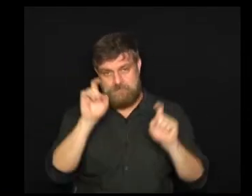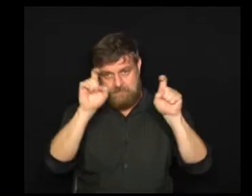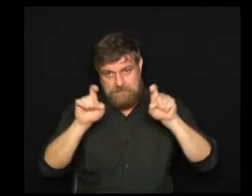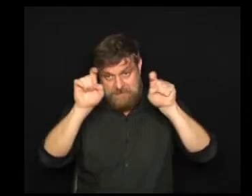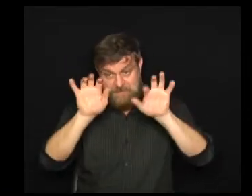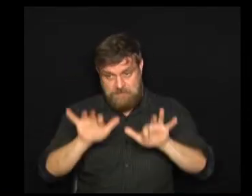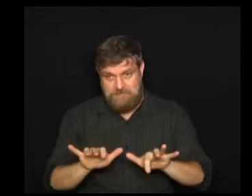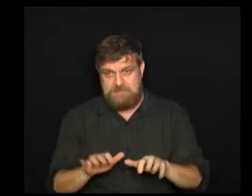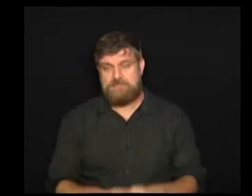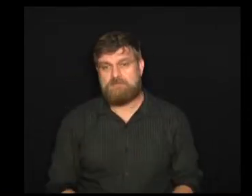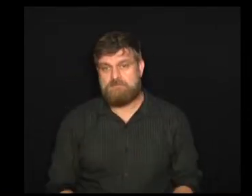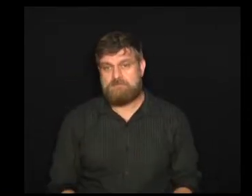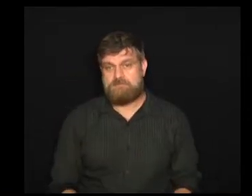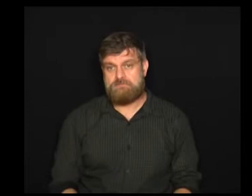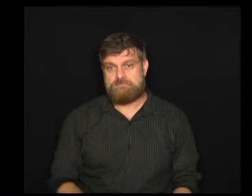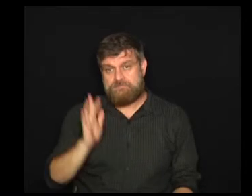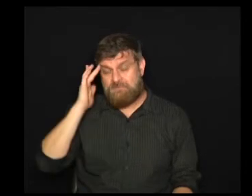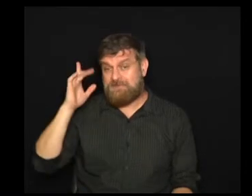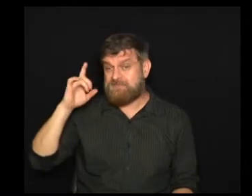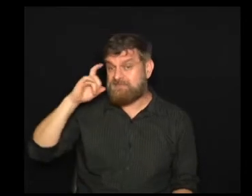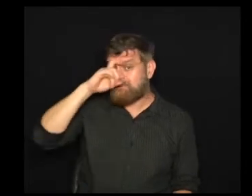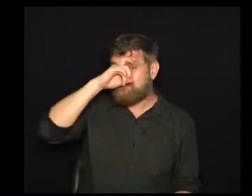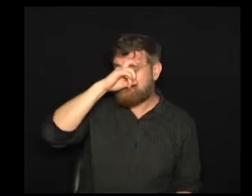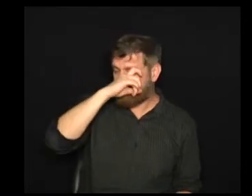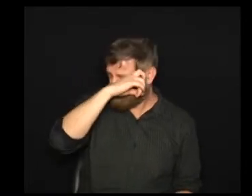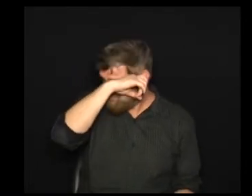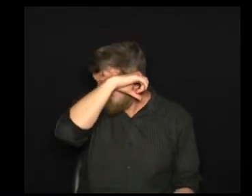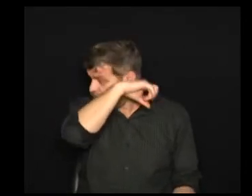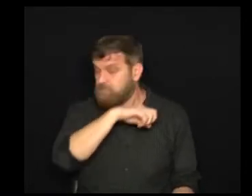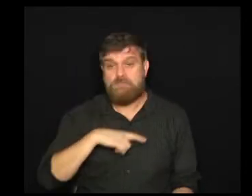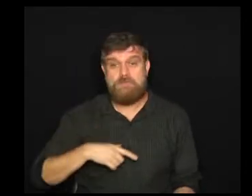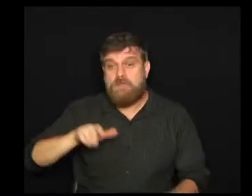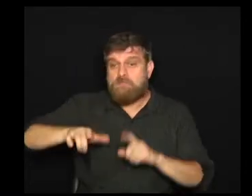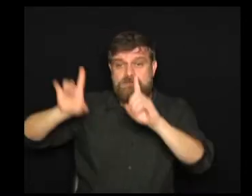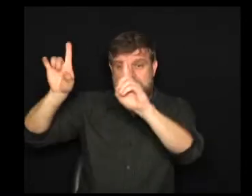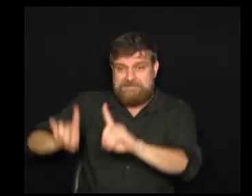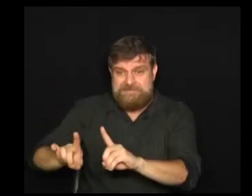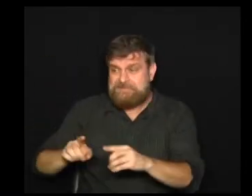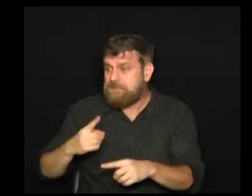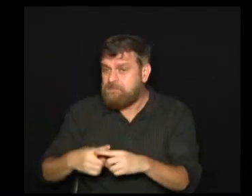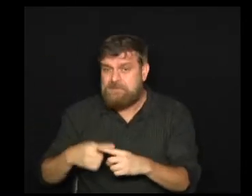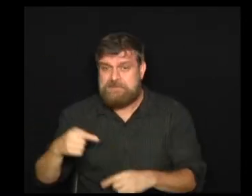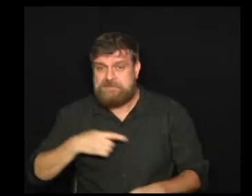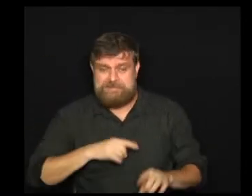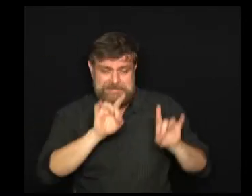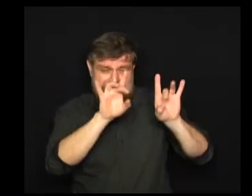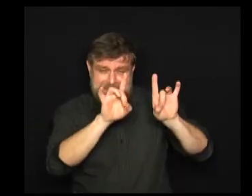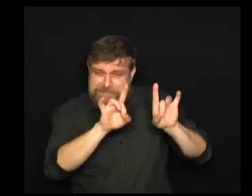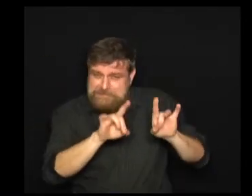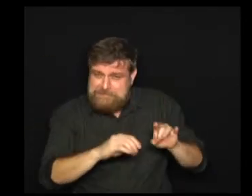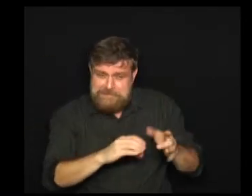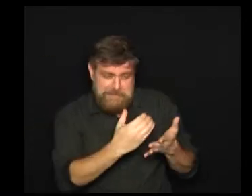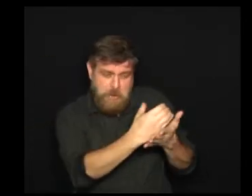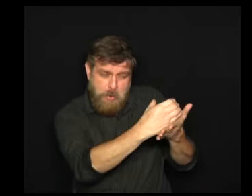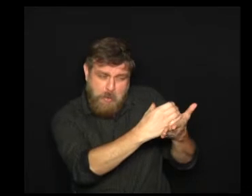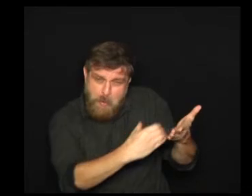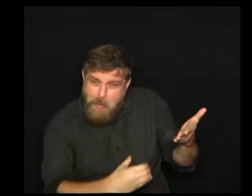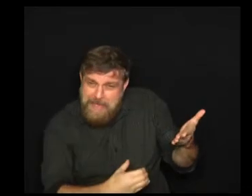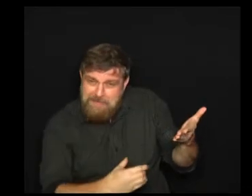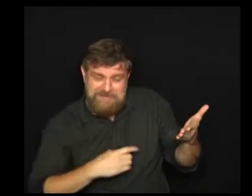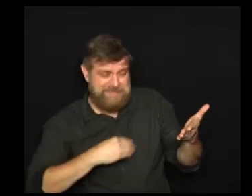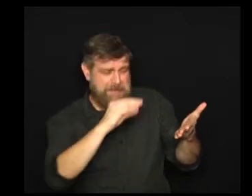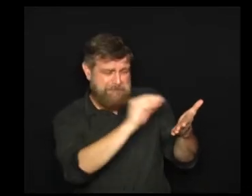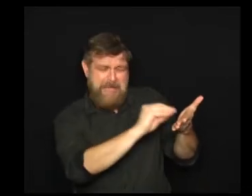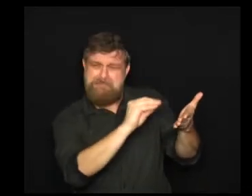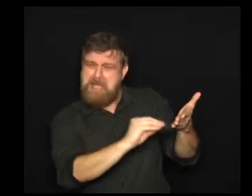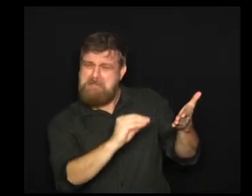até de preencher, né? Até para quem não tem deficiência, tá, gente? Porque a especificação está bem...